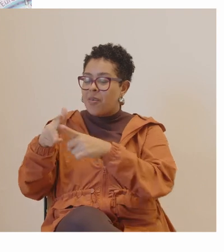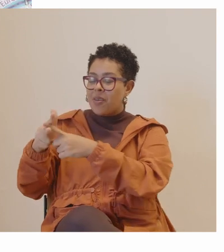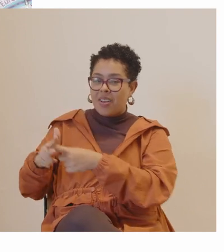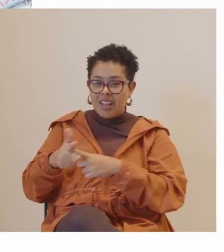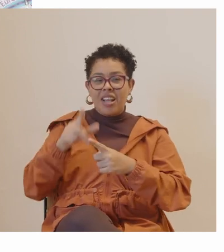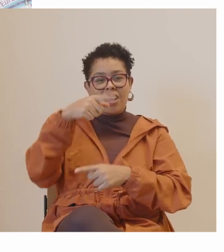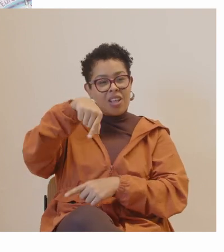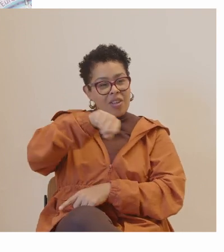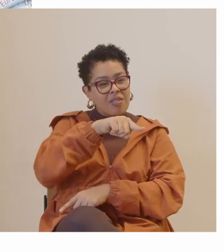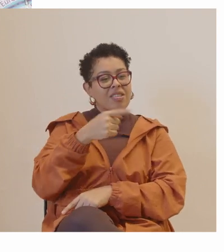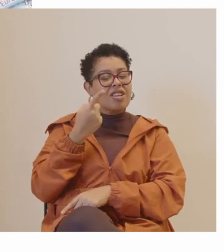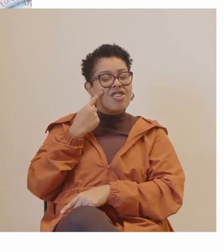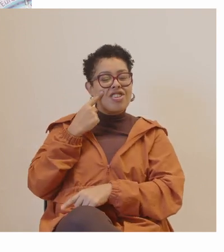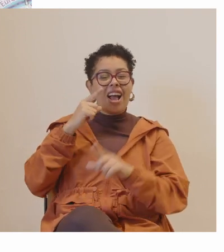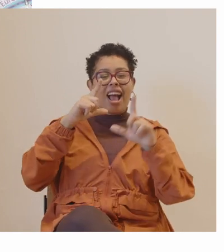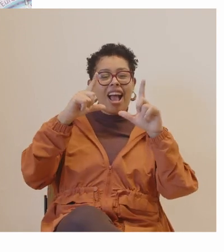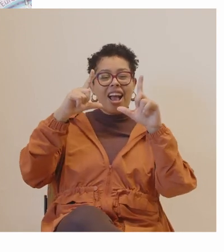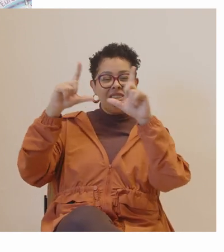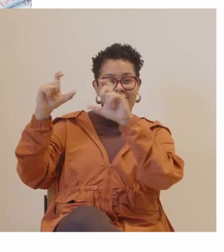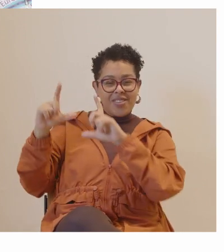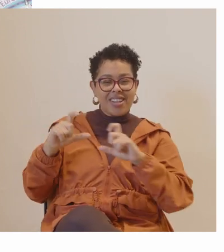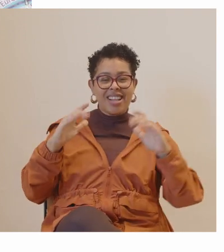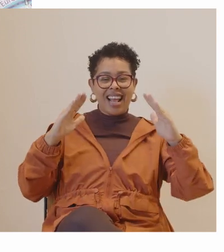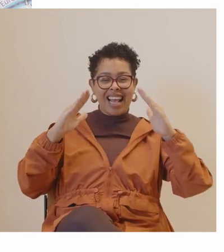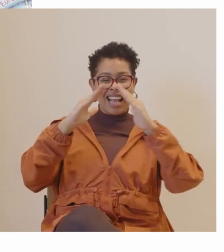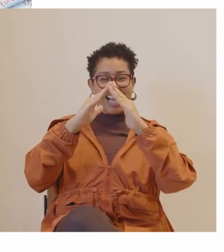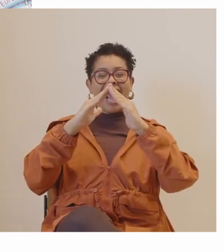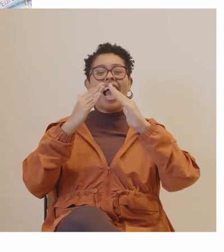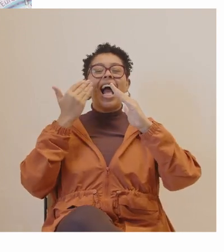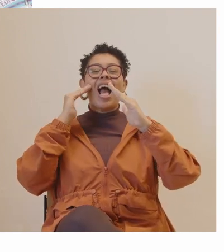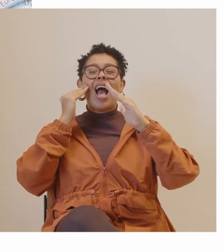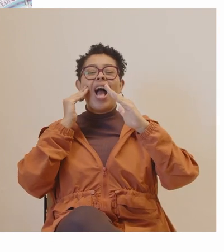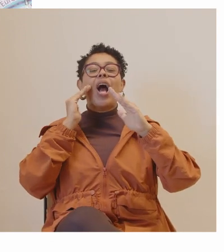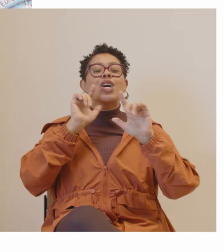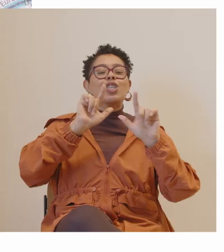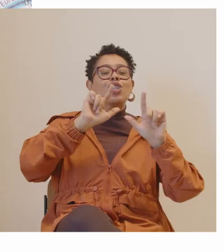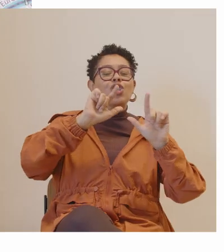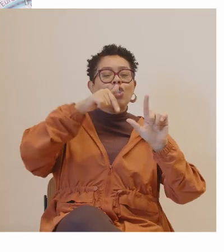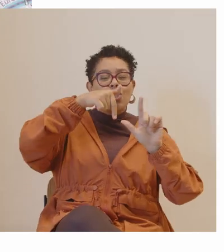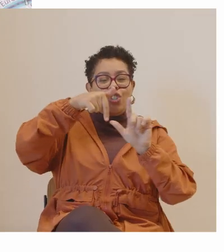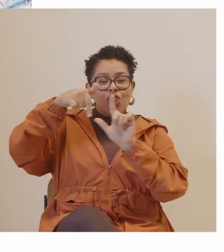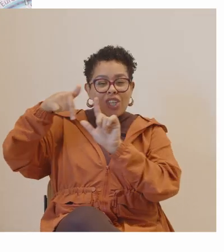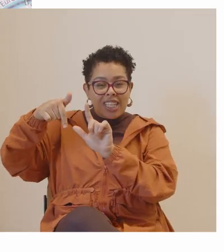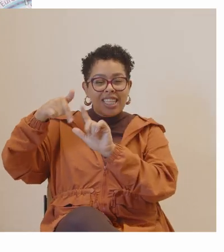de fotografias turísticas, etc., que é toda cor-de-rosa com as janelinhas verdes, está